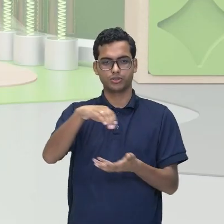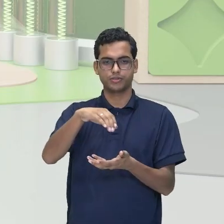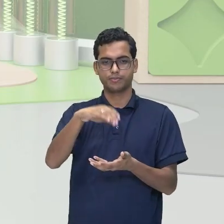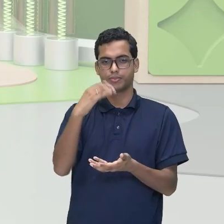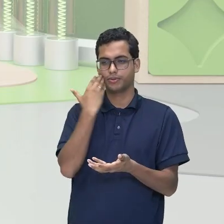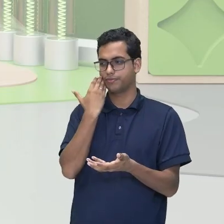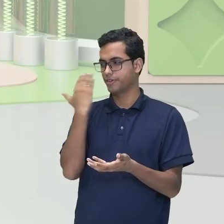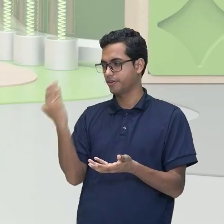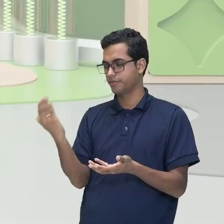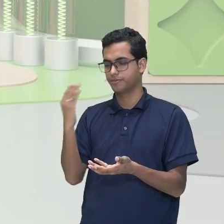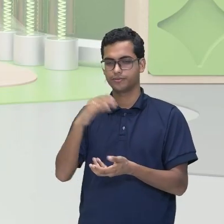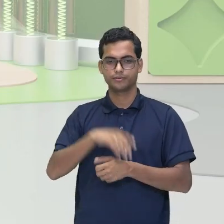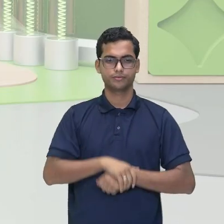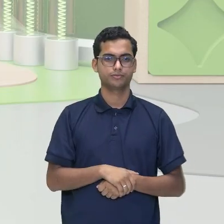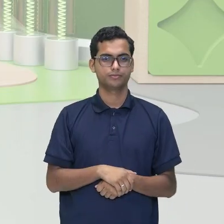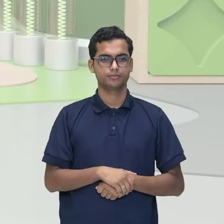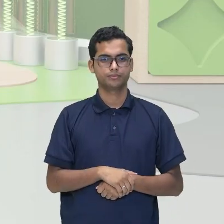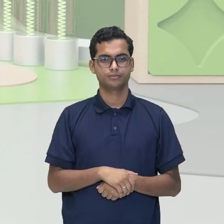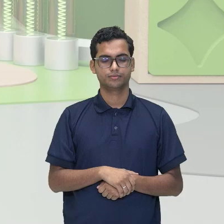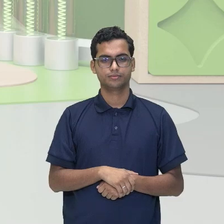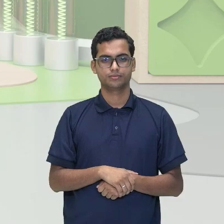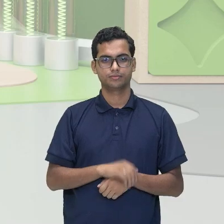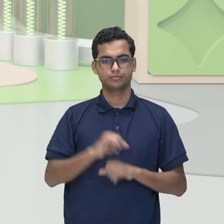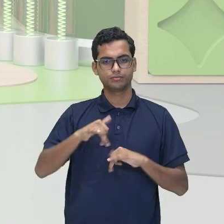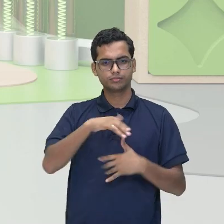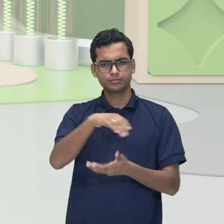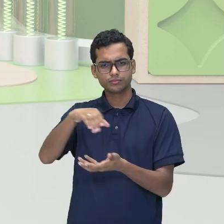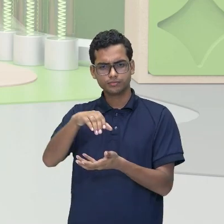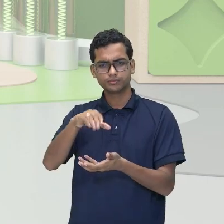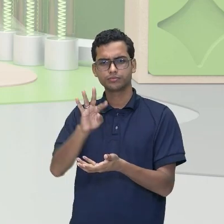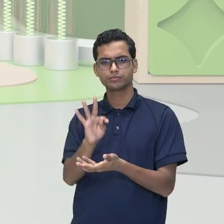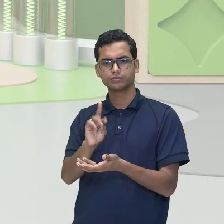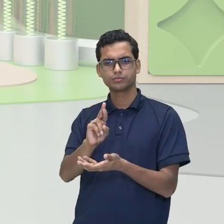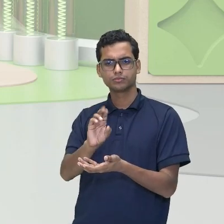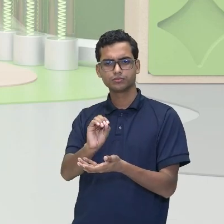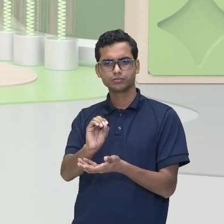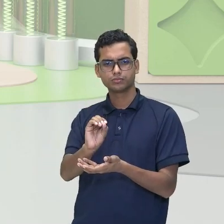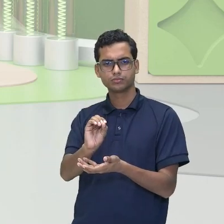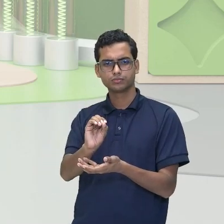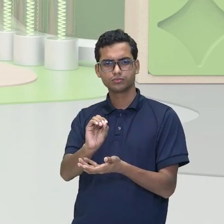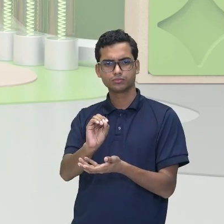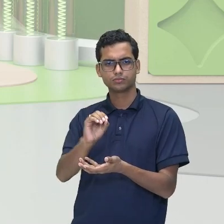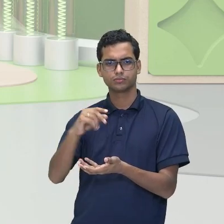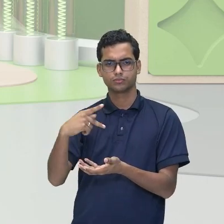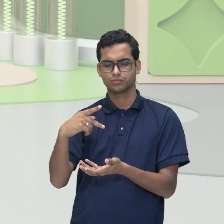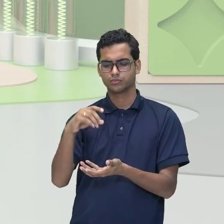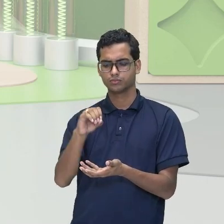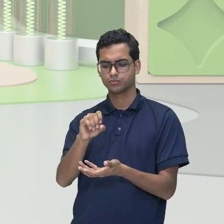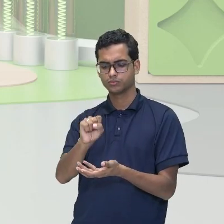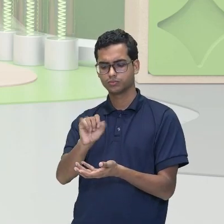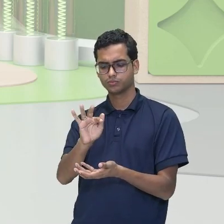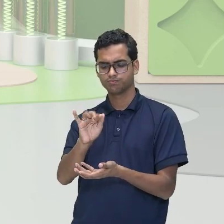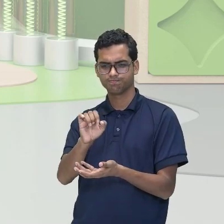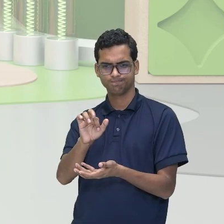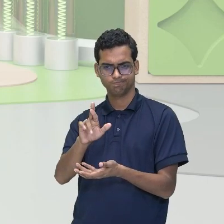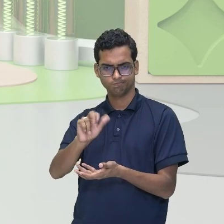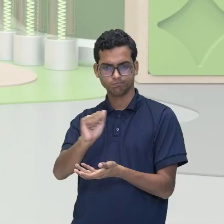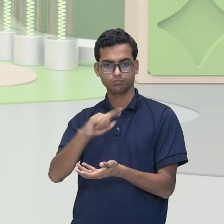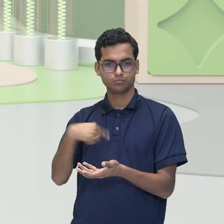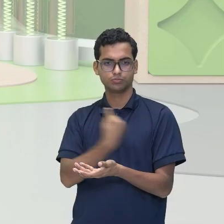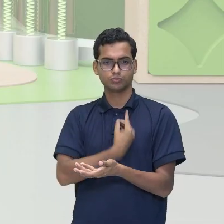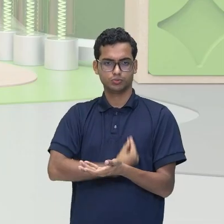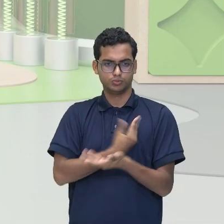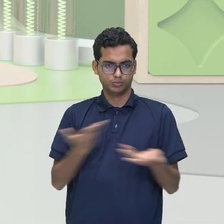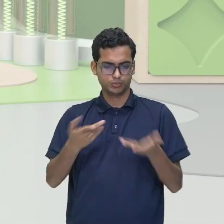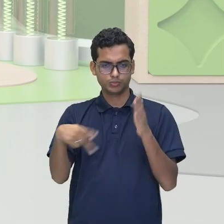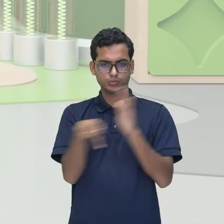camada da atmosfera, que é a troposfera. Professora, a troposfera é essa aqui, onde nós